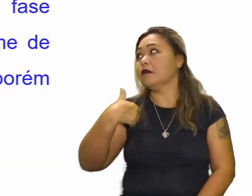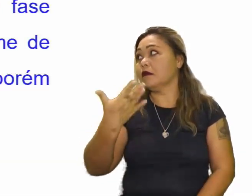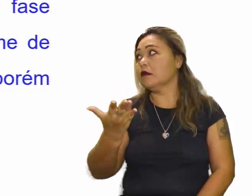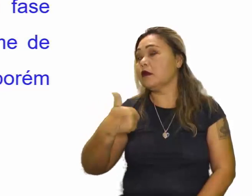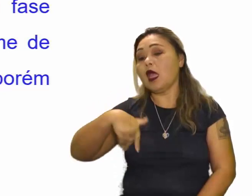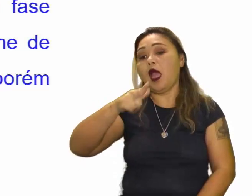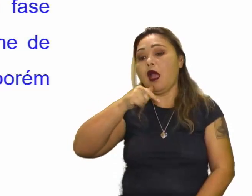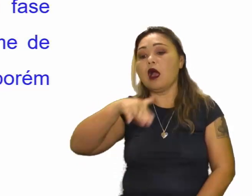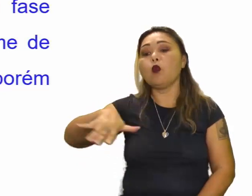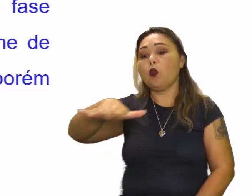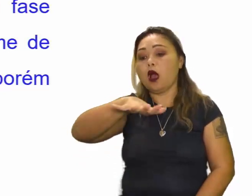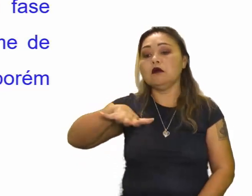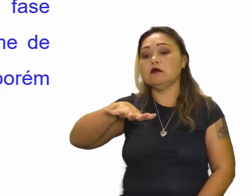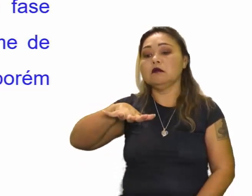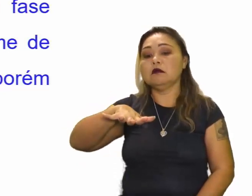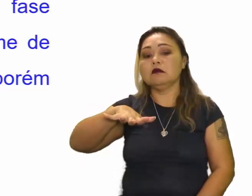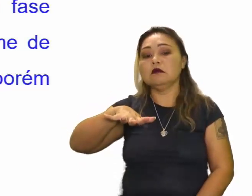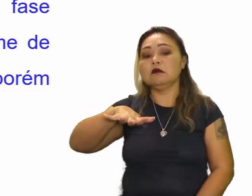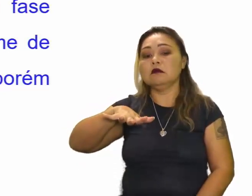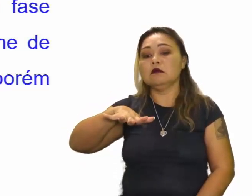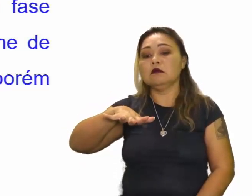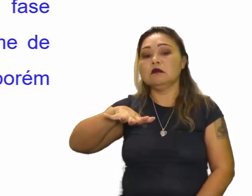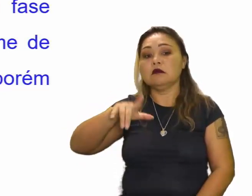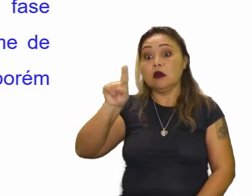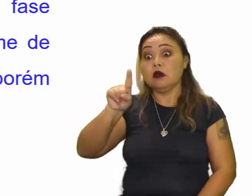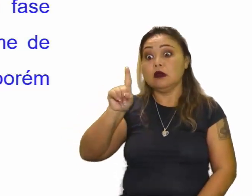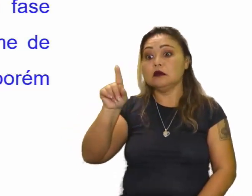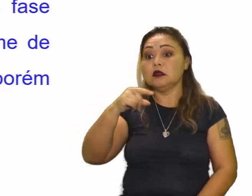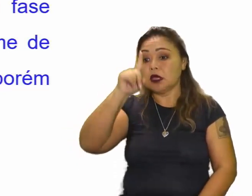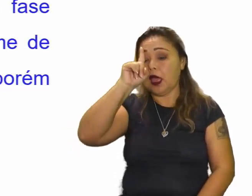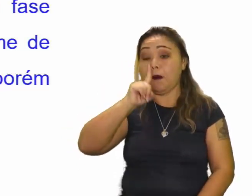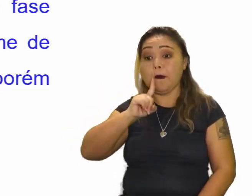é aquática. Vou deixar em amarelinho.